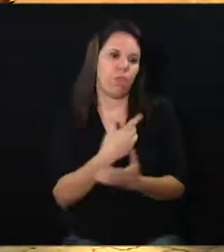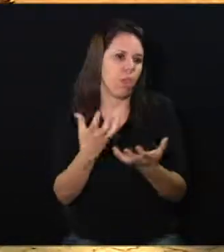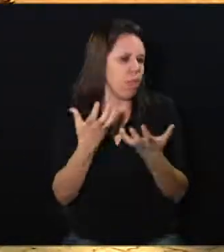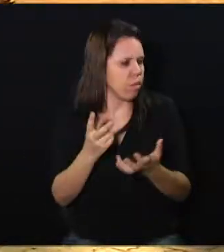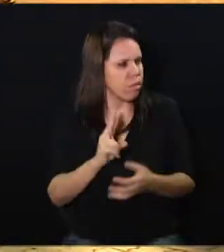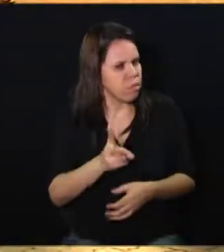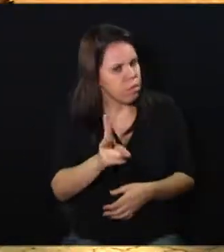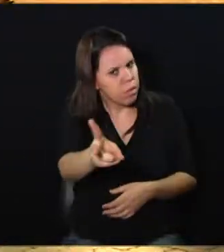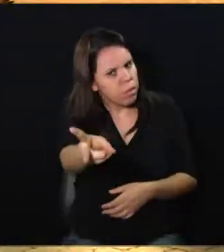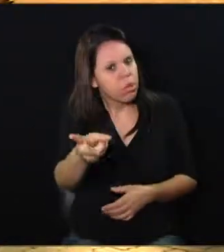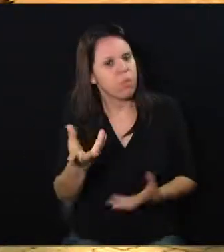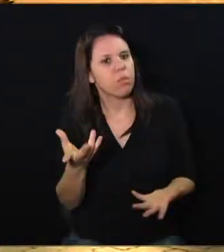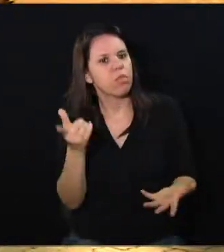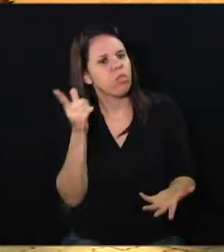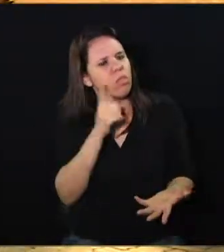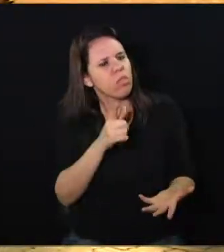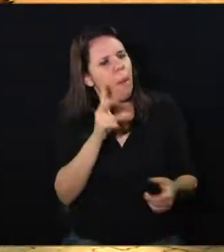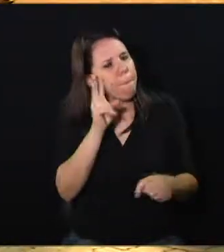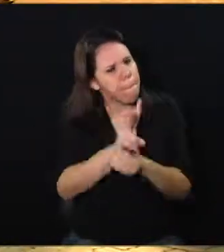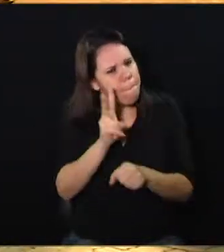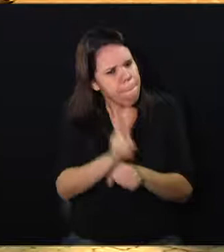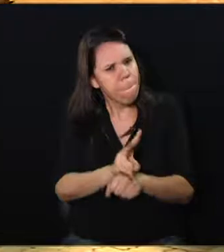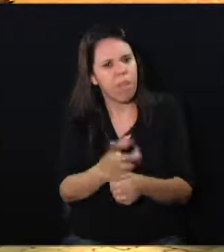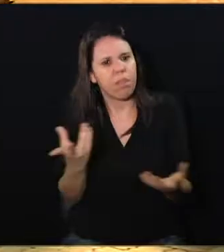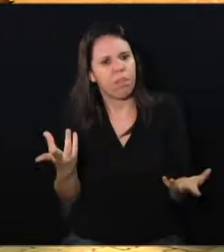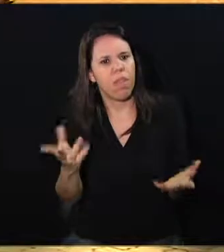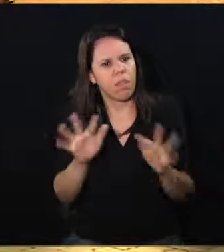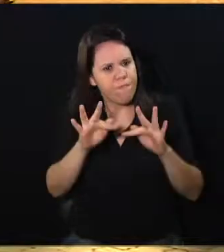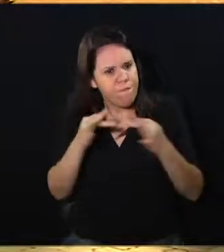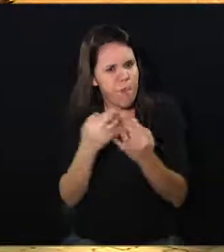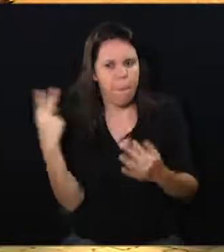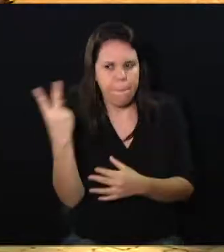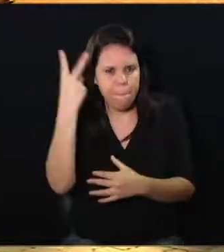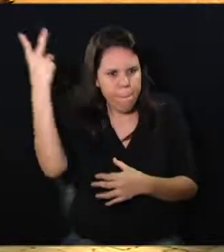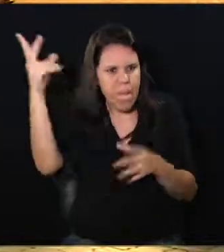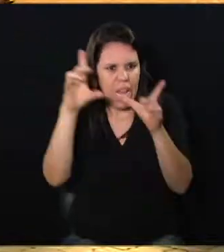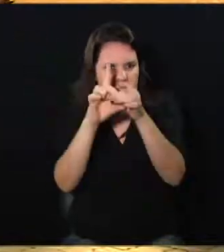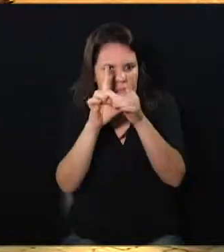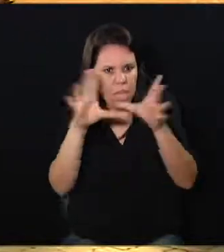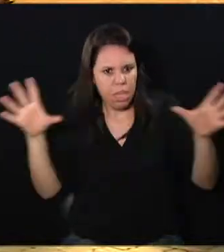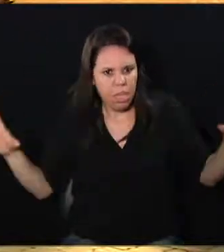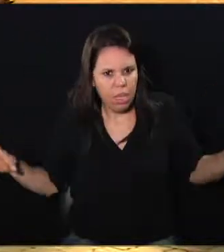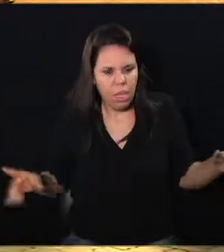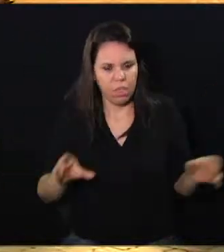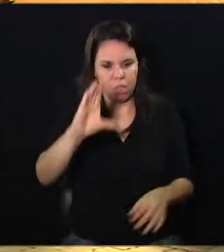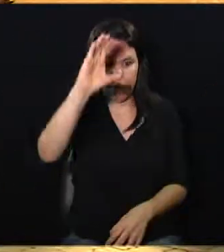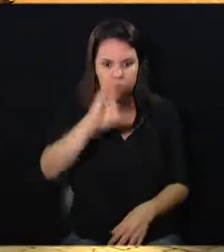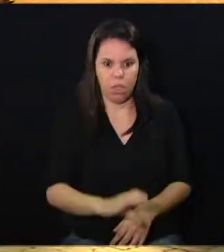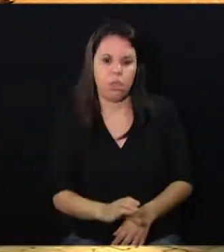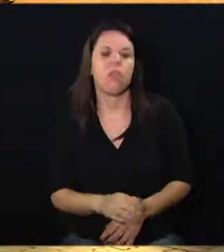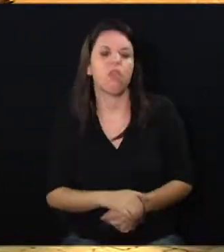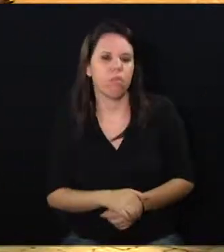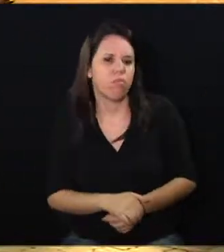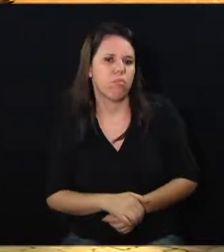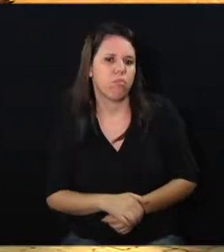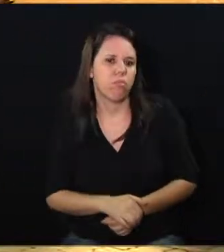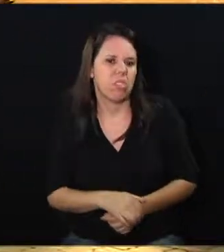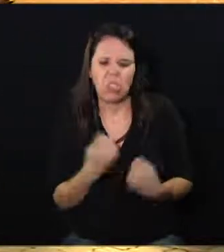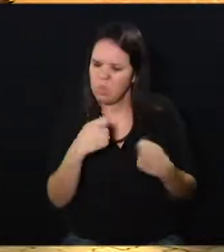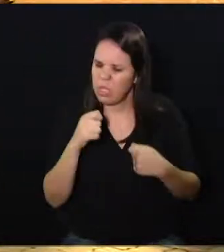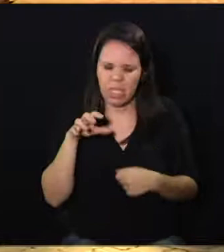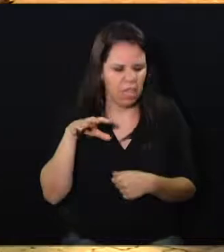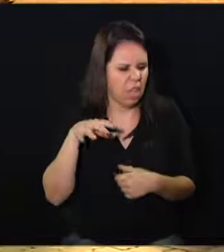vez mais resgatar esses valores da família, da democracia, da liberdade do cidadão, sem ter que pegar em